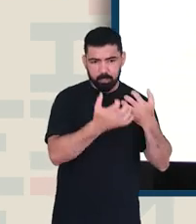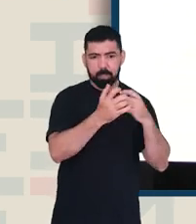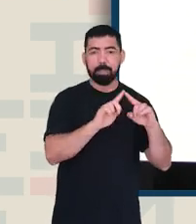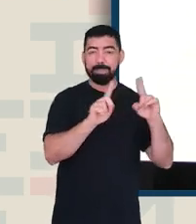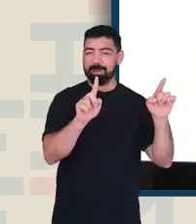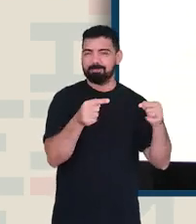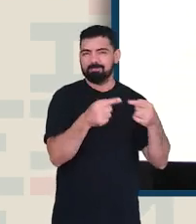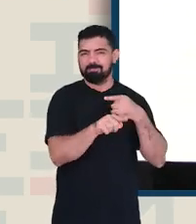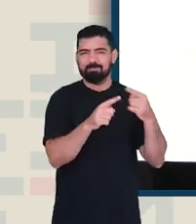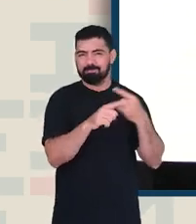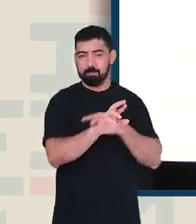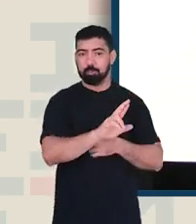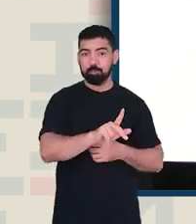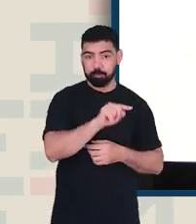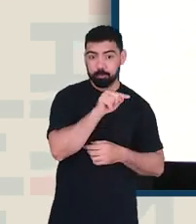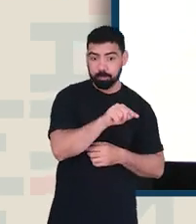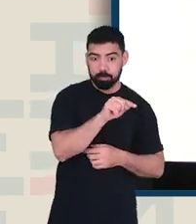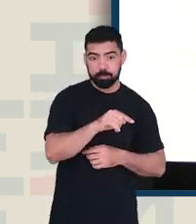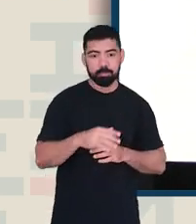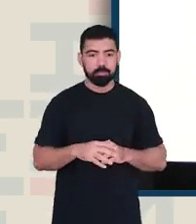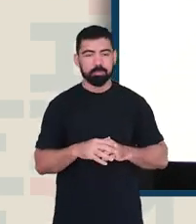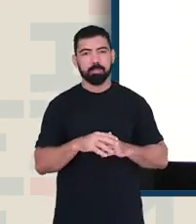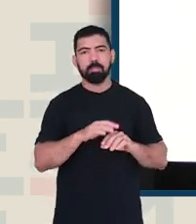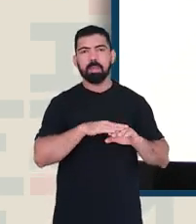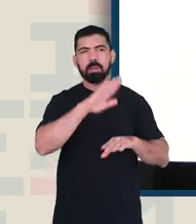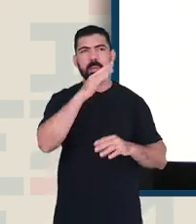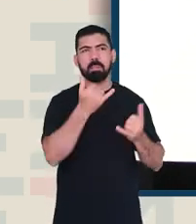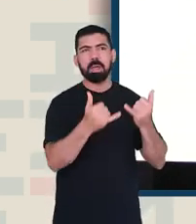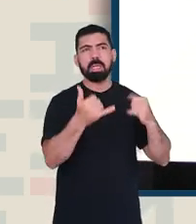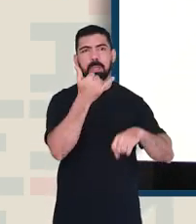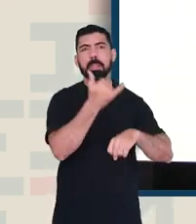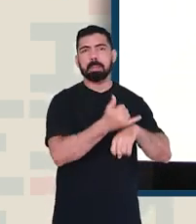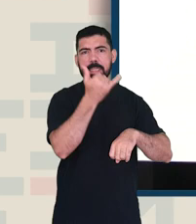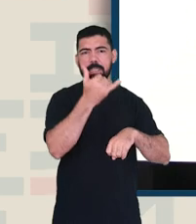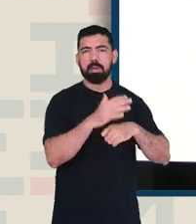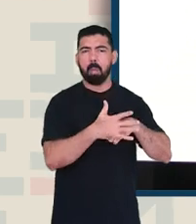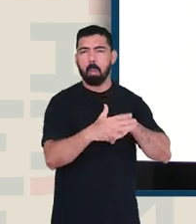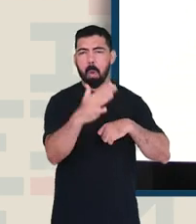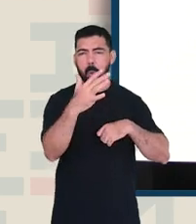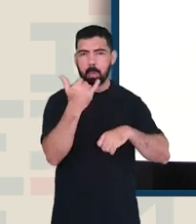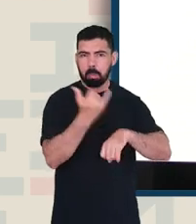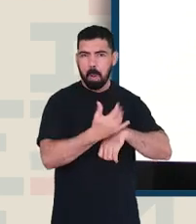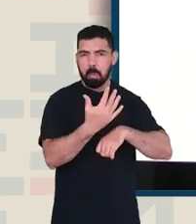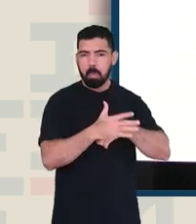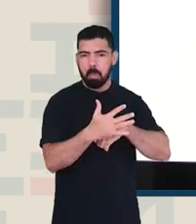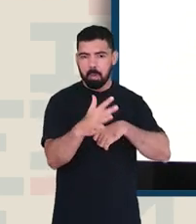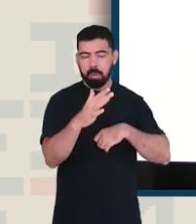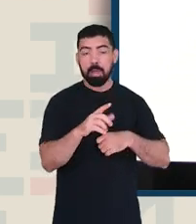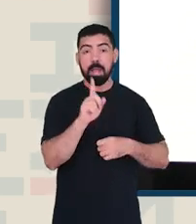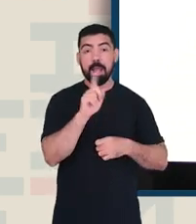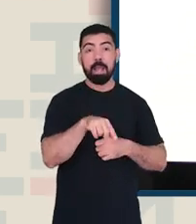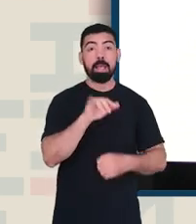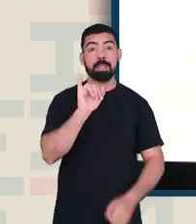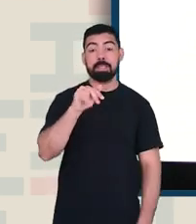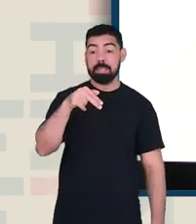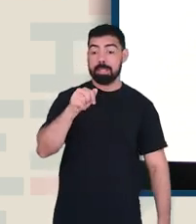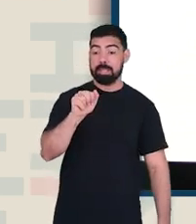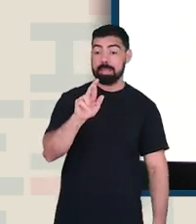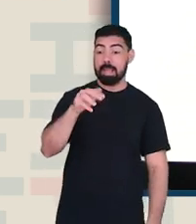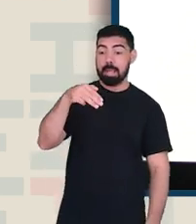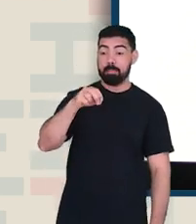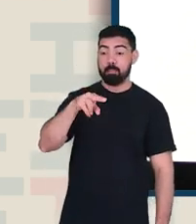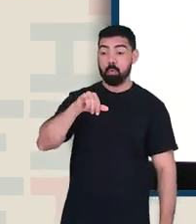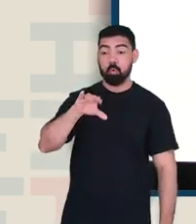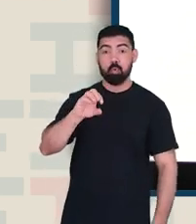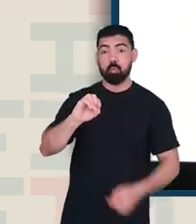sons de instrumentos, como que mais metálicos, esses sons são inarmônicos.